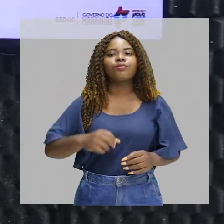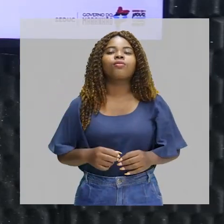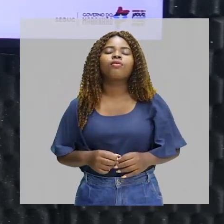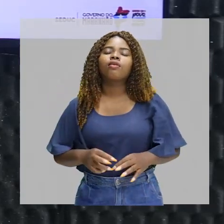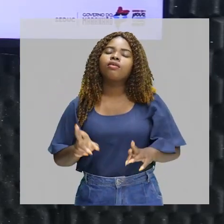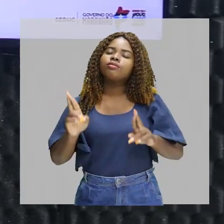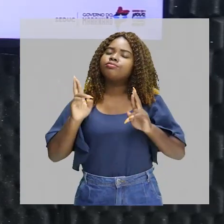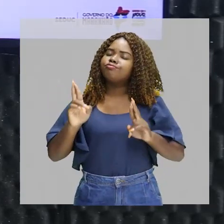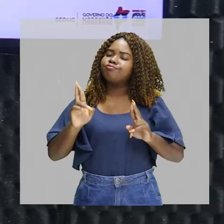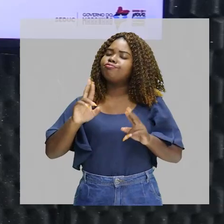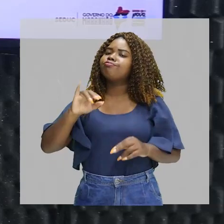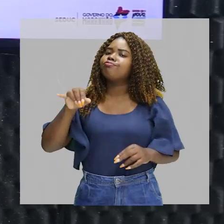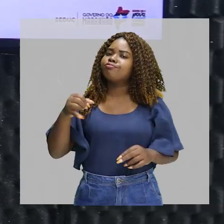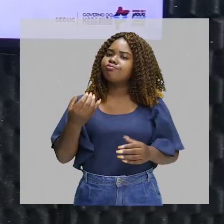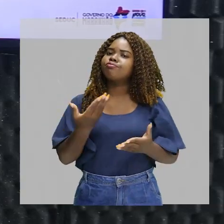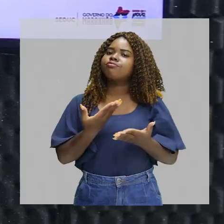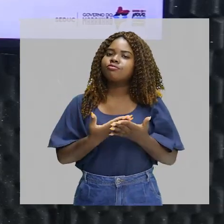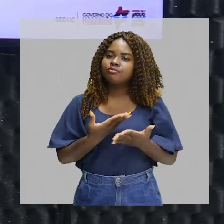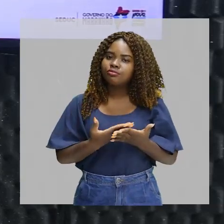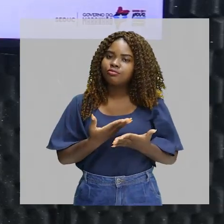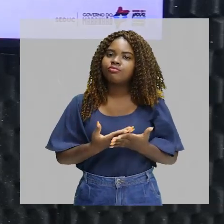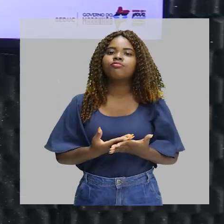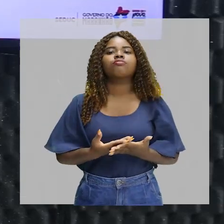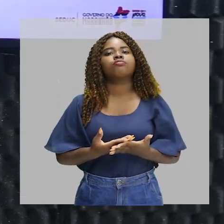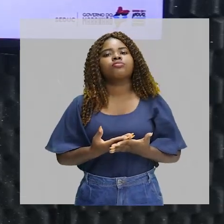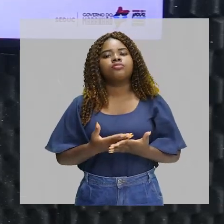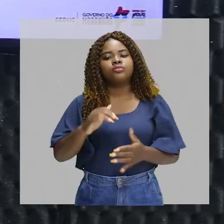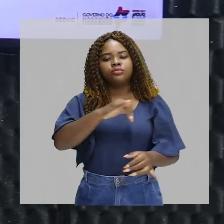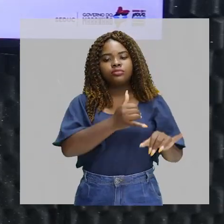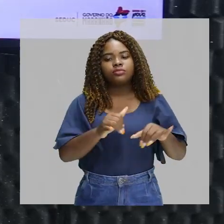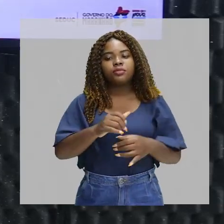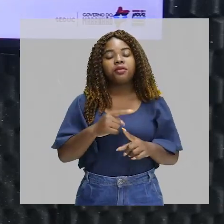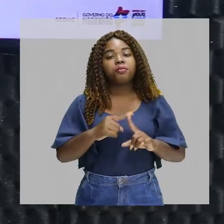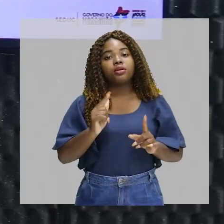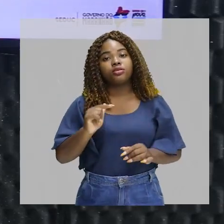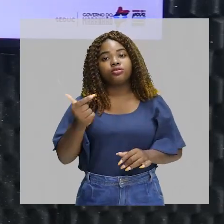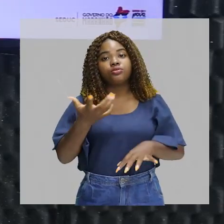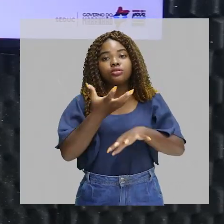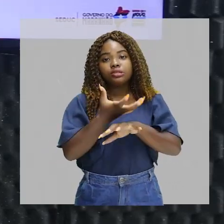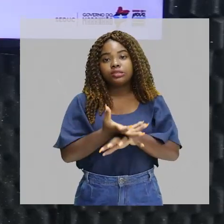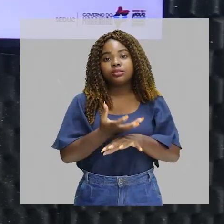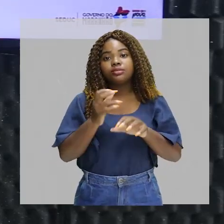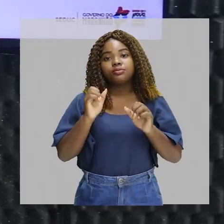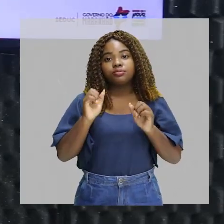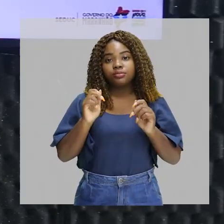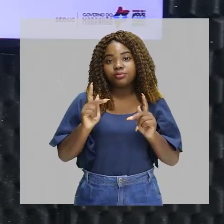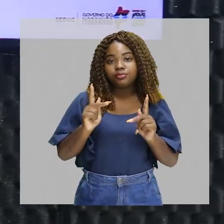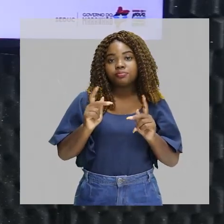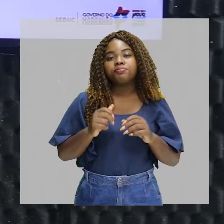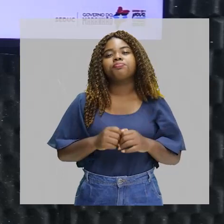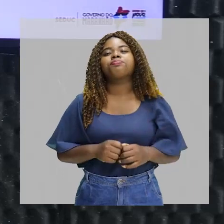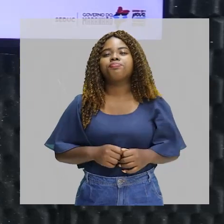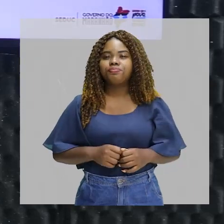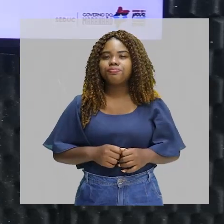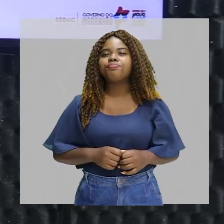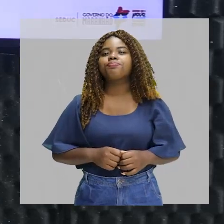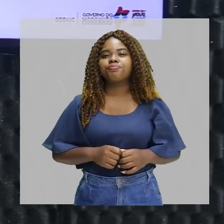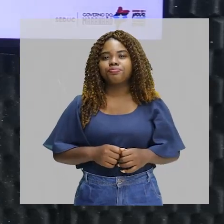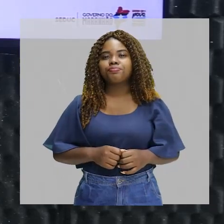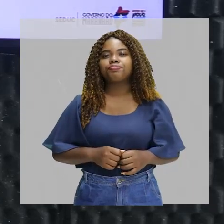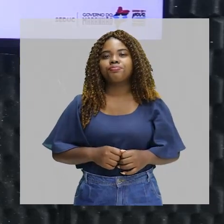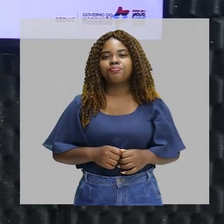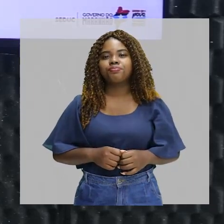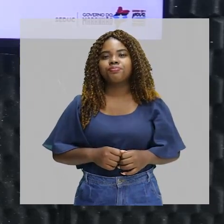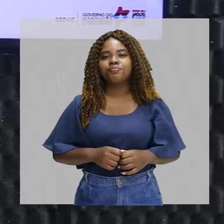Turminha, espero que vocês estejam aproveitando as nossas aulas, as aulas de Química, mas também dos outros componentes curriculares e principalmente